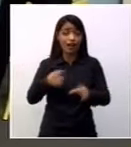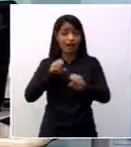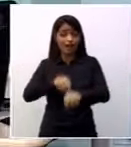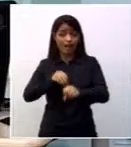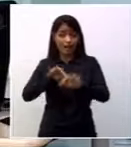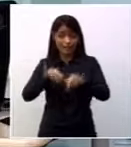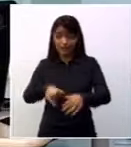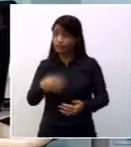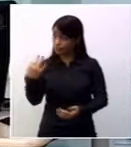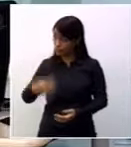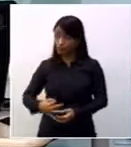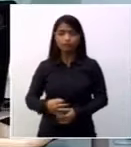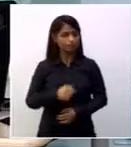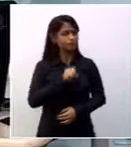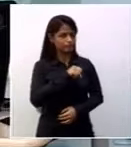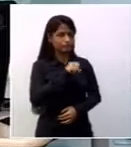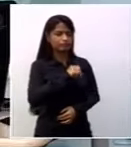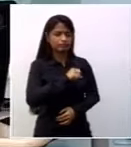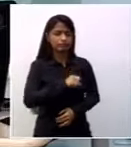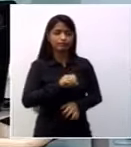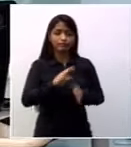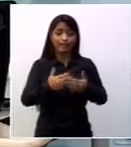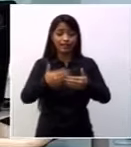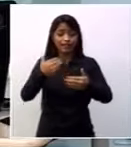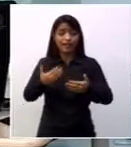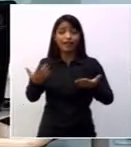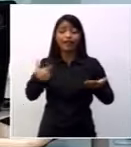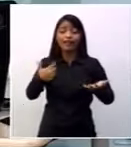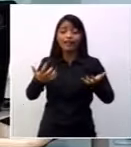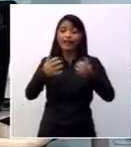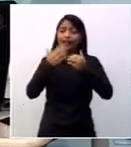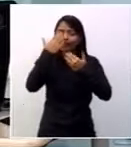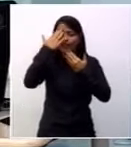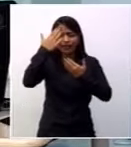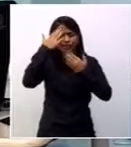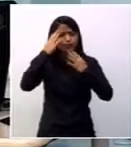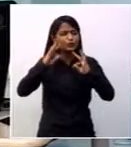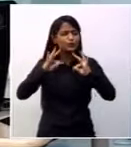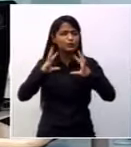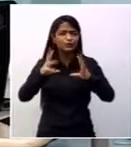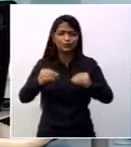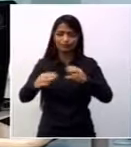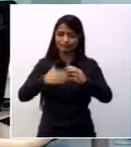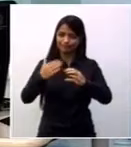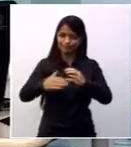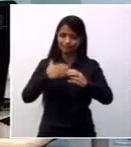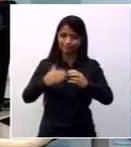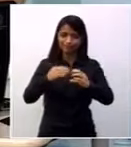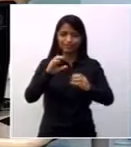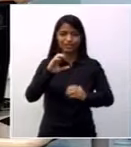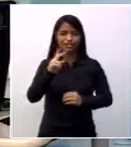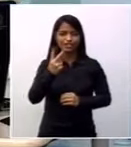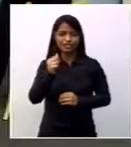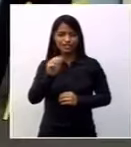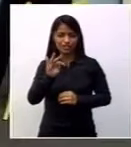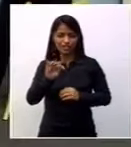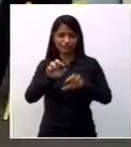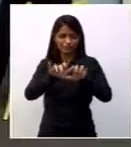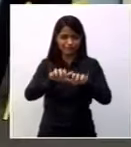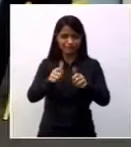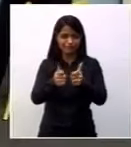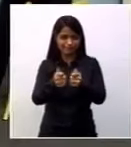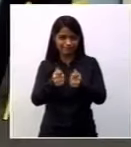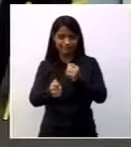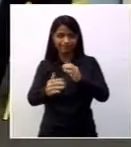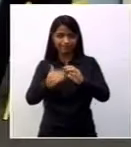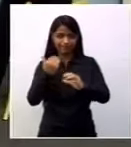De antemão, eu gostaria de agradecer a todos vocês aí que participaram pelo chat. Gostaria de agradecer ao professor Isaac, que me fez o